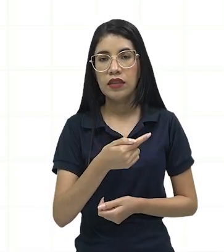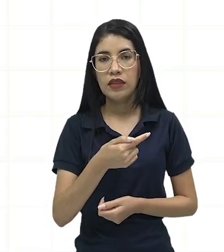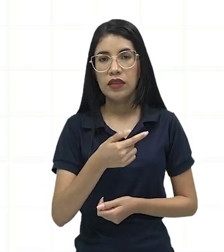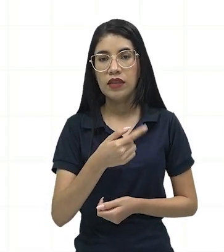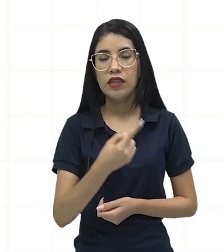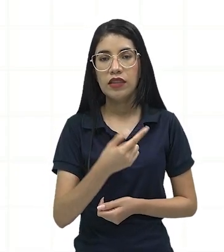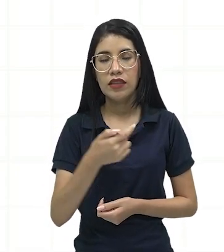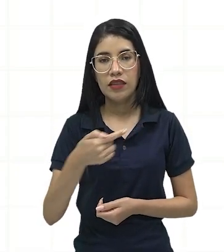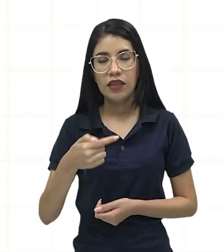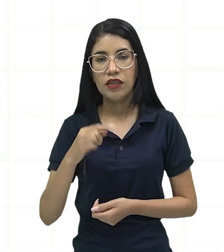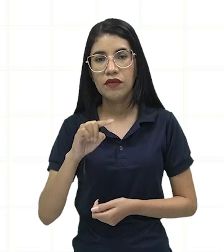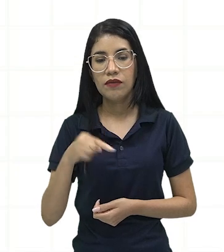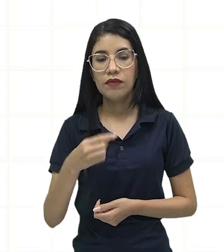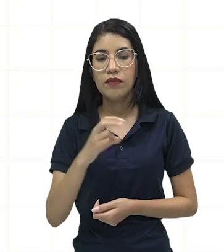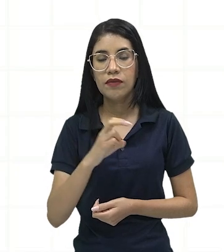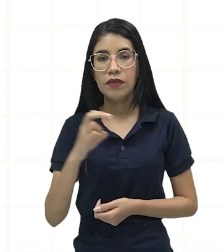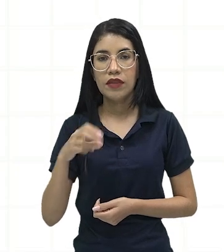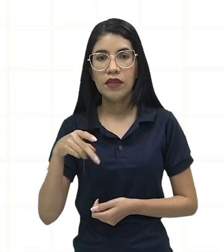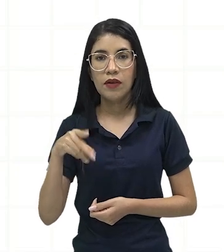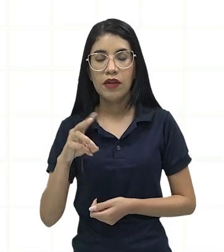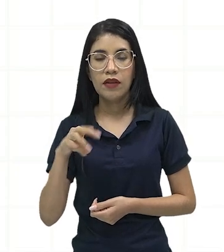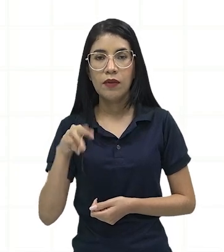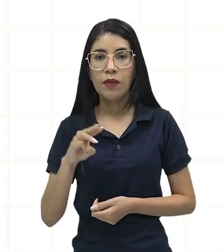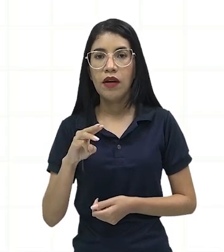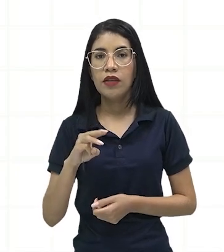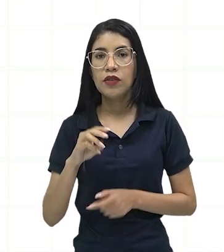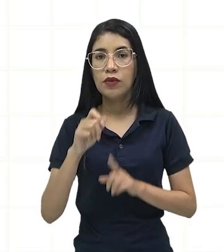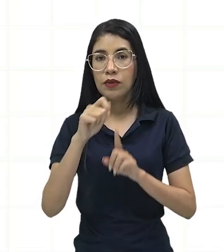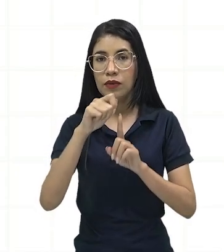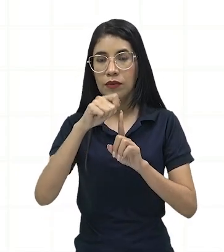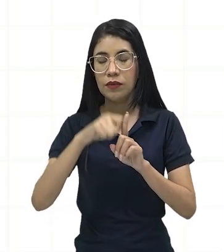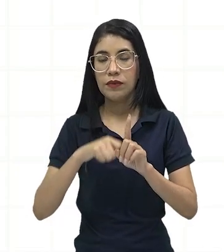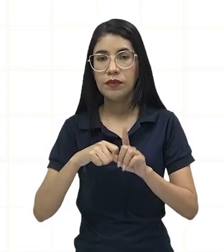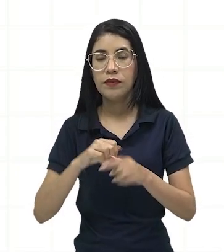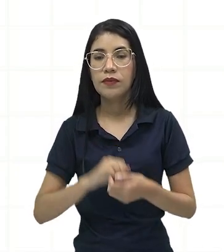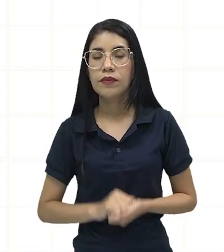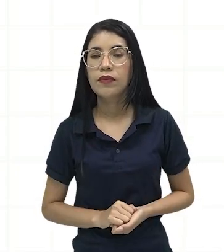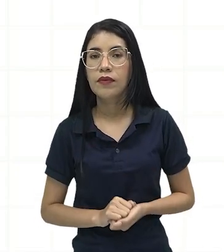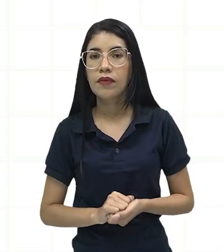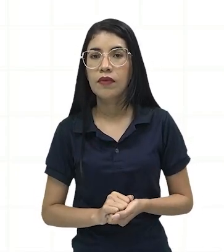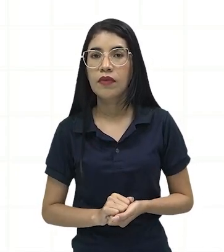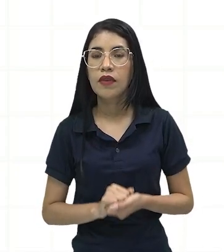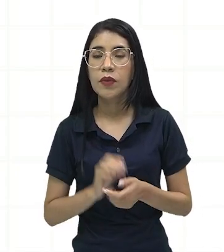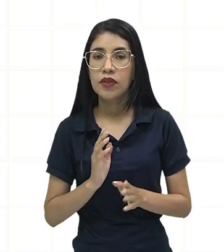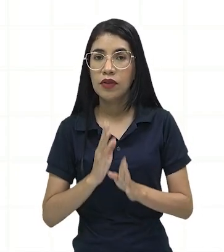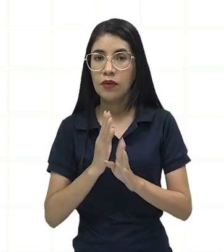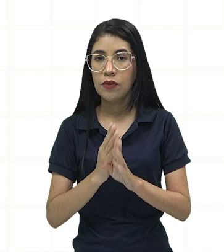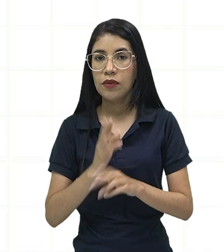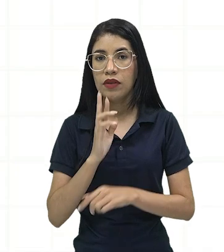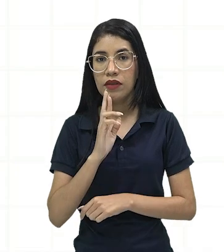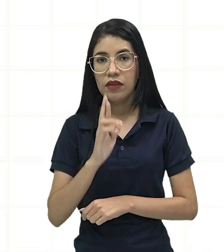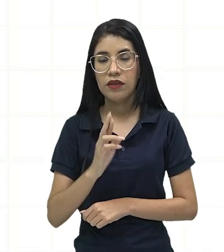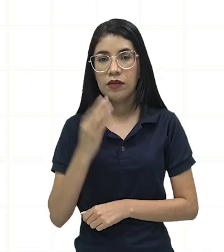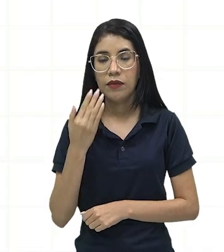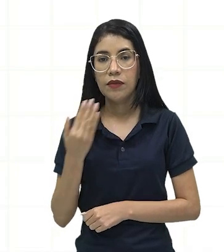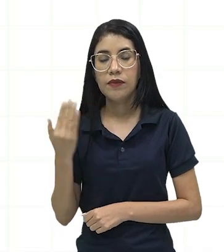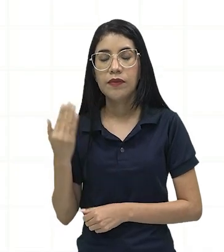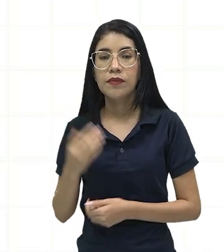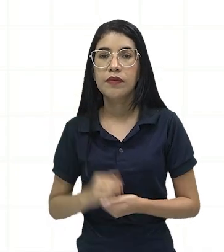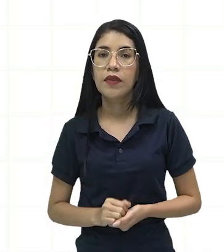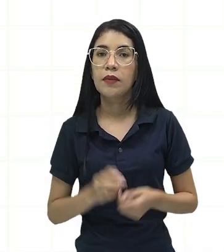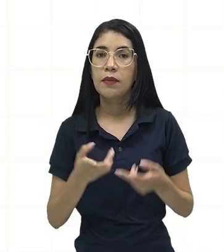17,55 kWh por mês, tá? Então a gente chegou nesse resultado. Observe aí, olha, que